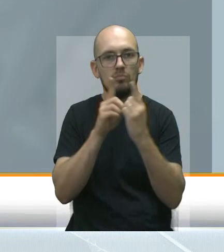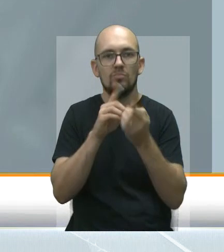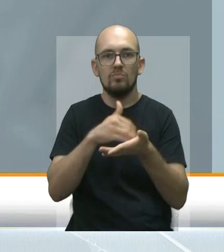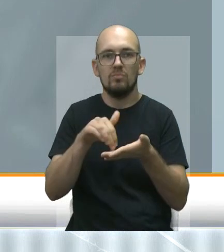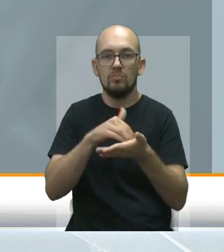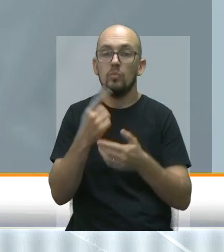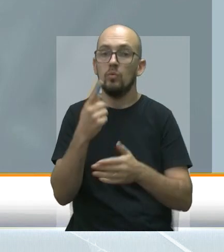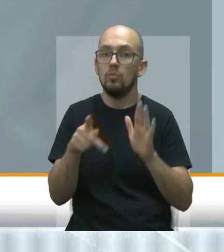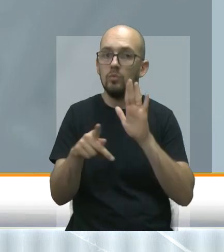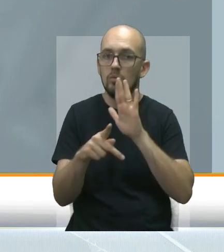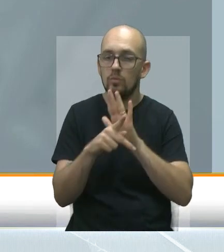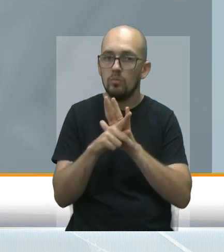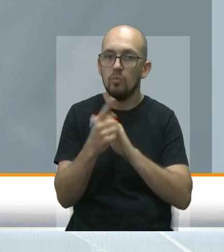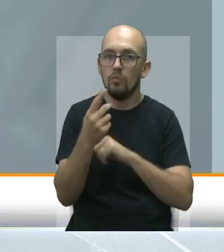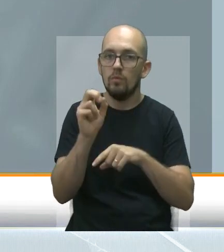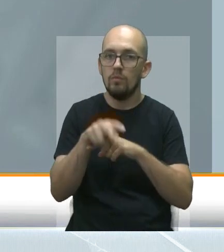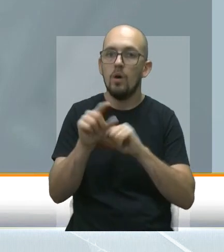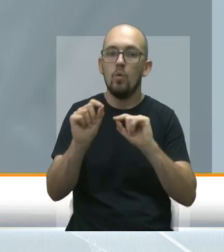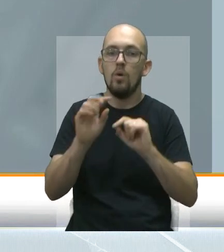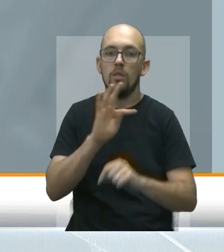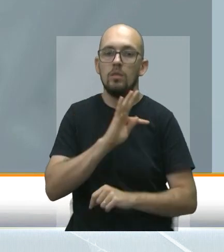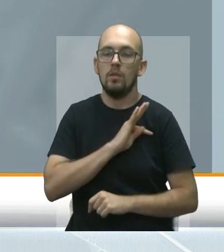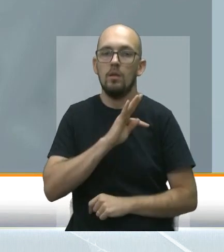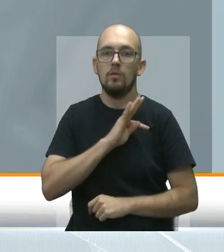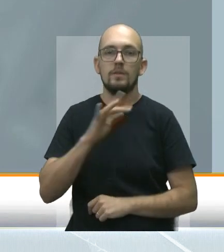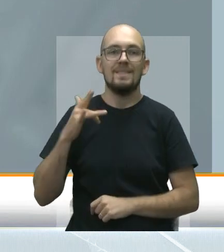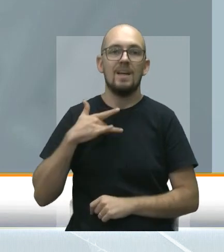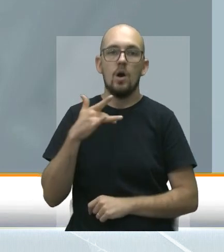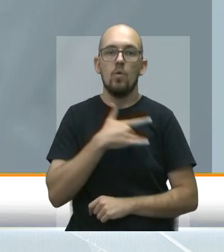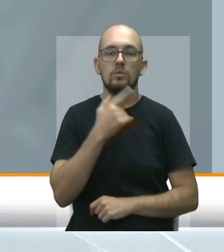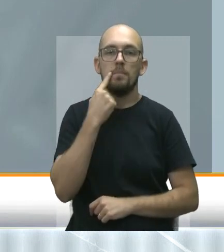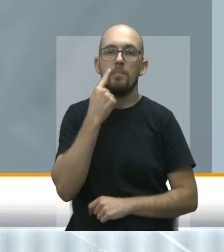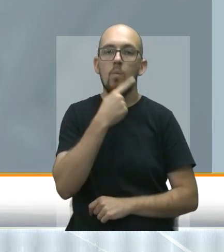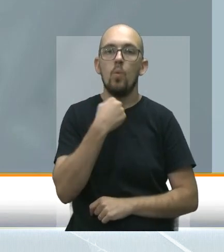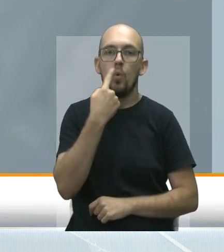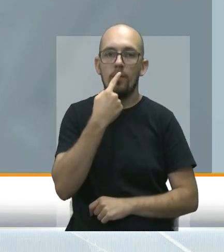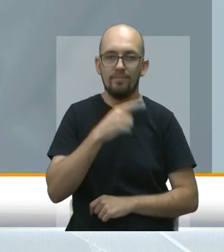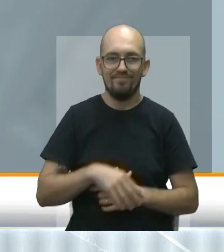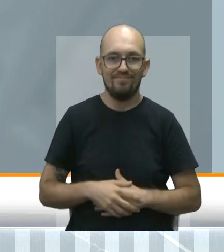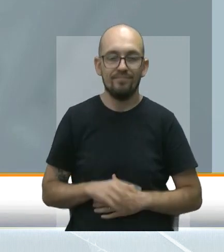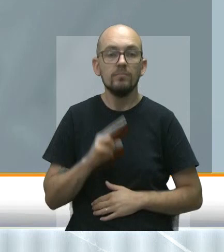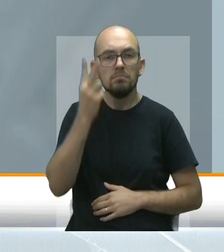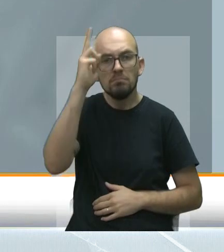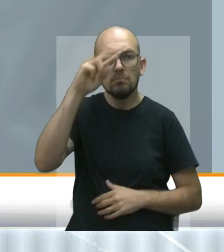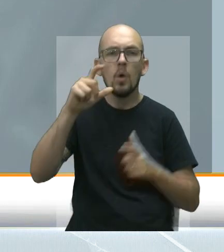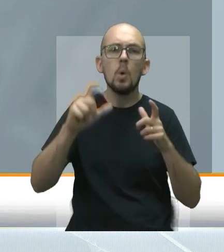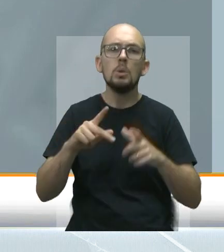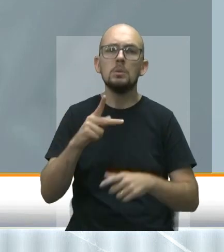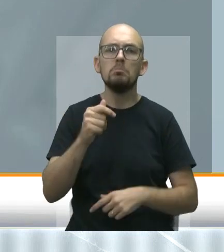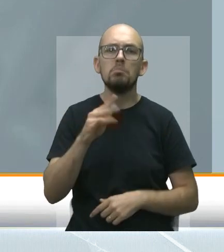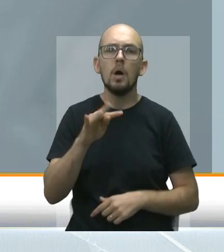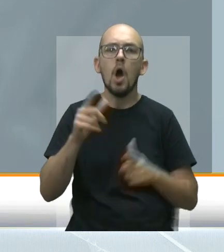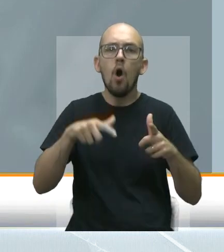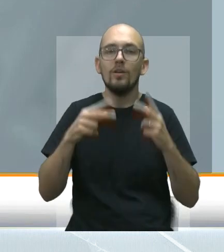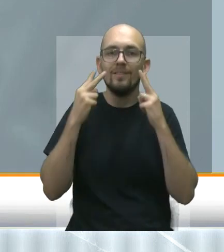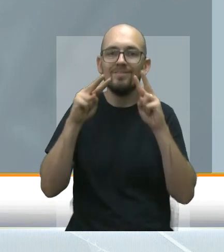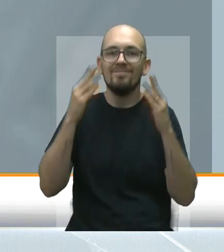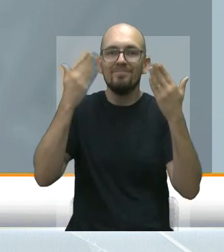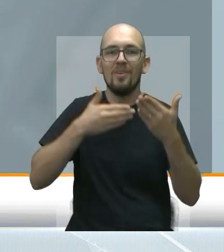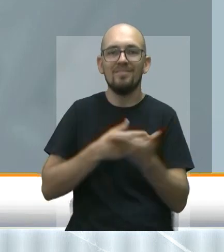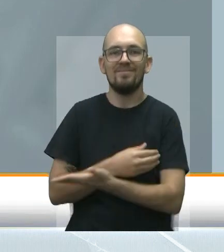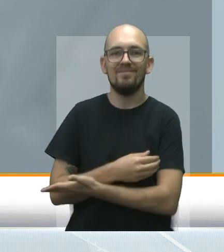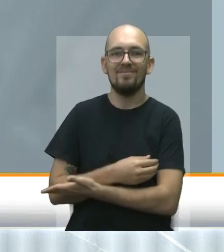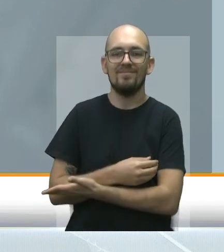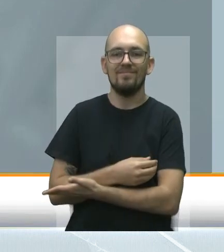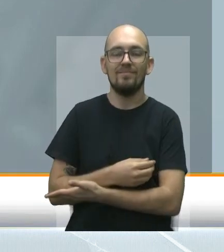recepcionista e 1 vaga para técnico em saúde bucal. Lembrando que o posto de atendimento ao trabalhador, você está vendo aí na sua tela, fica na